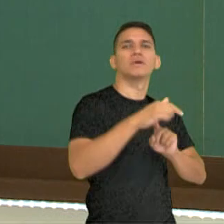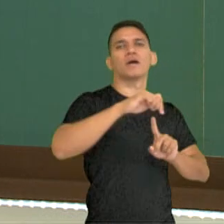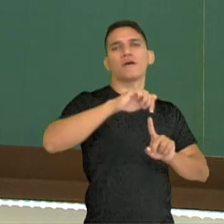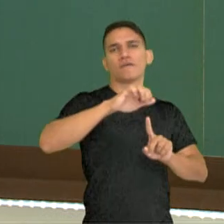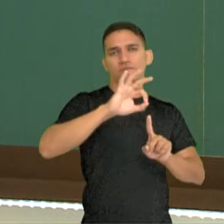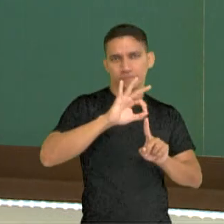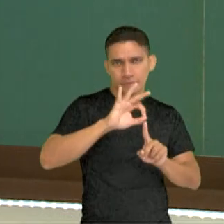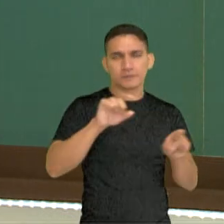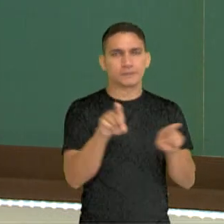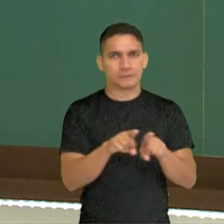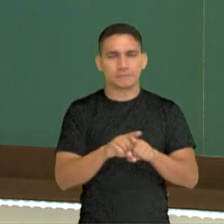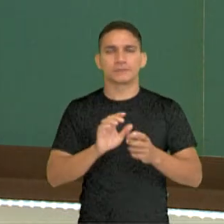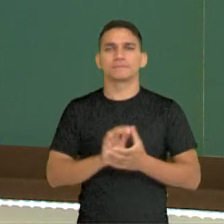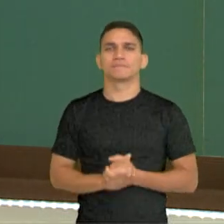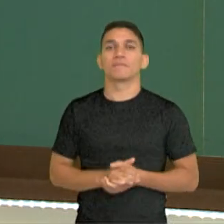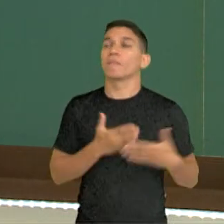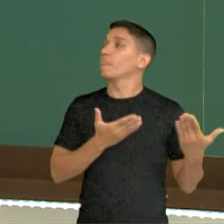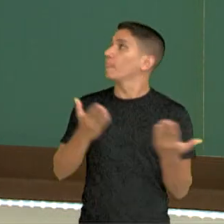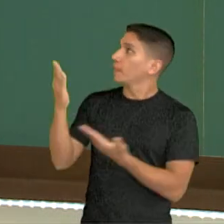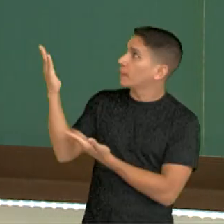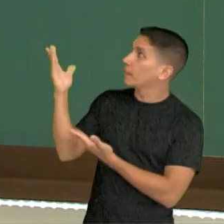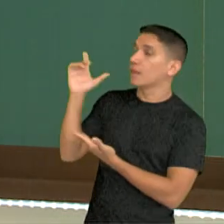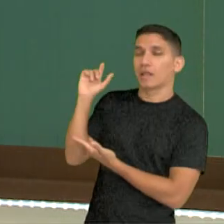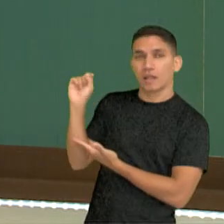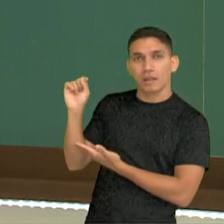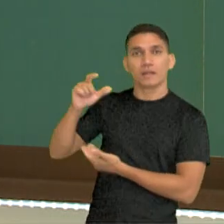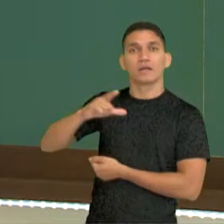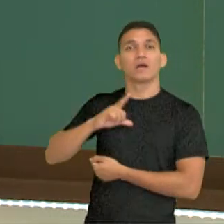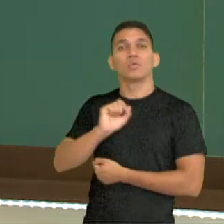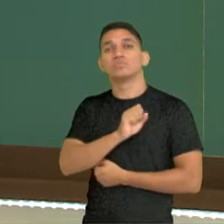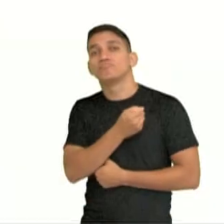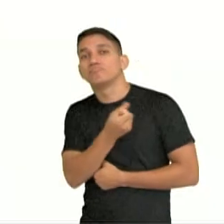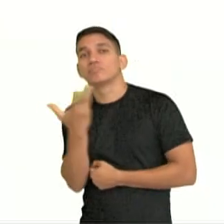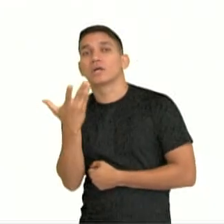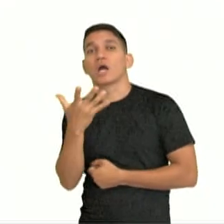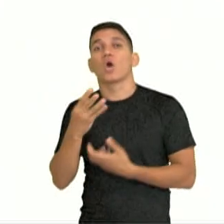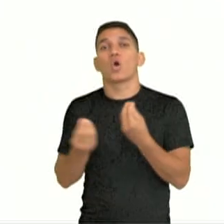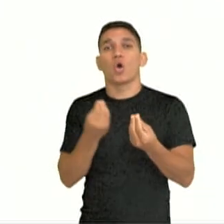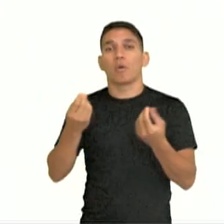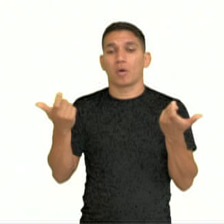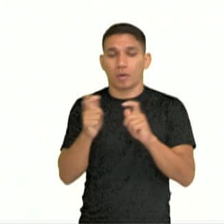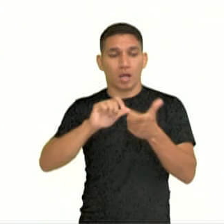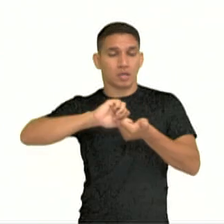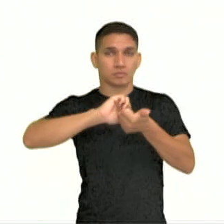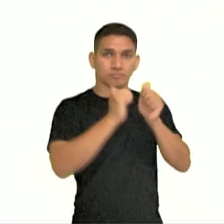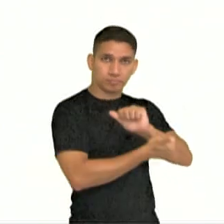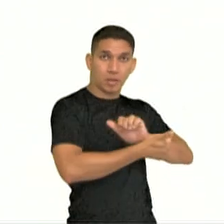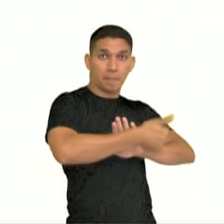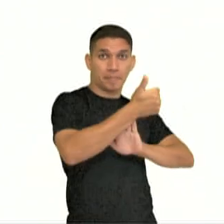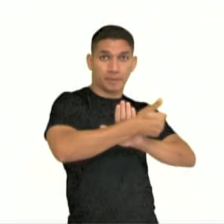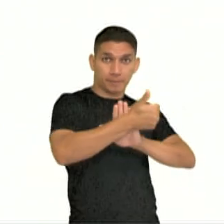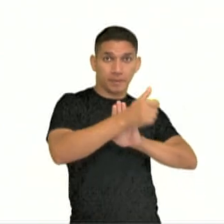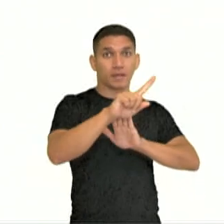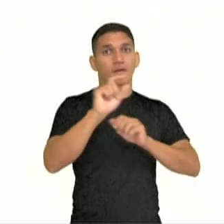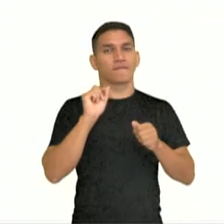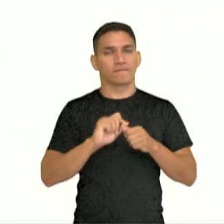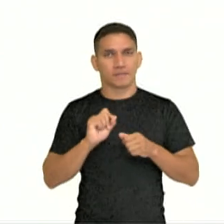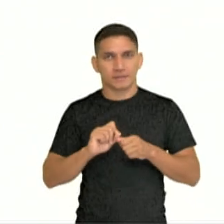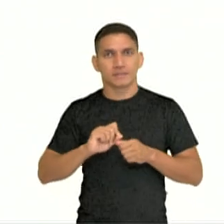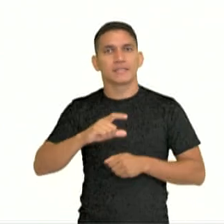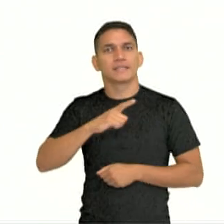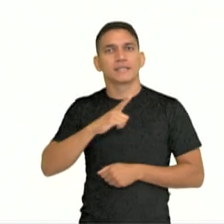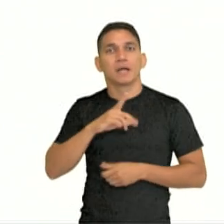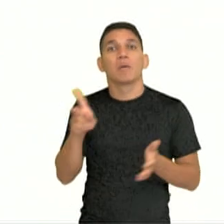unidades, ok? Então, aqui nós temos a redução de ângulos ao primeiro quadrante, que ela é realizada